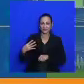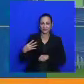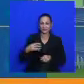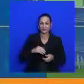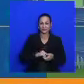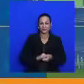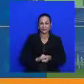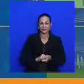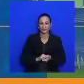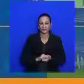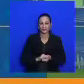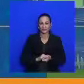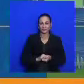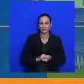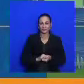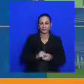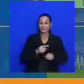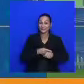94.